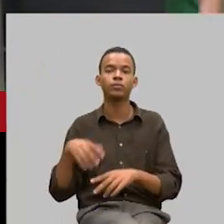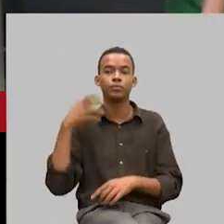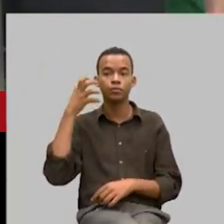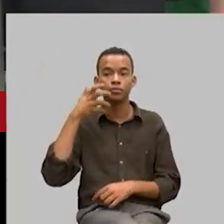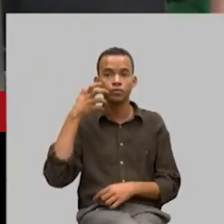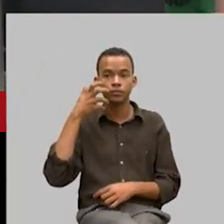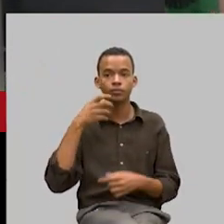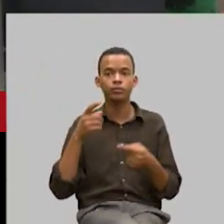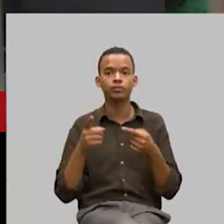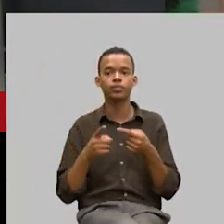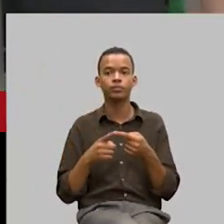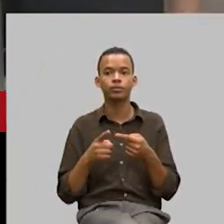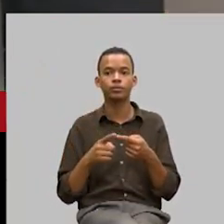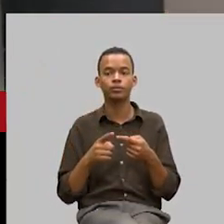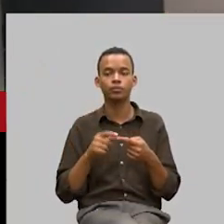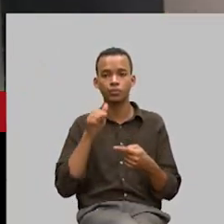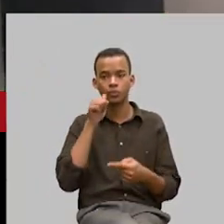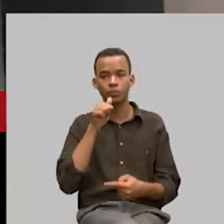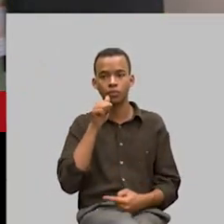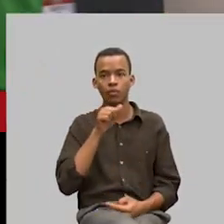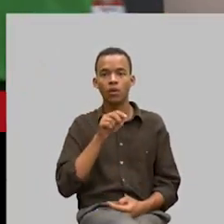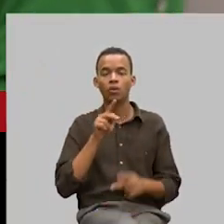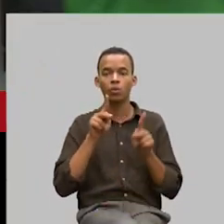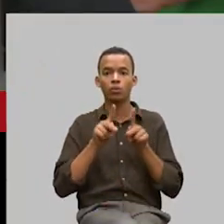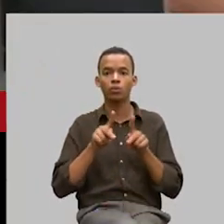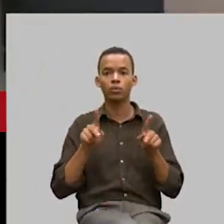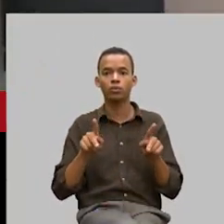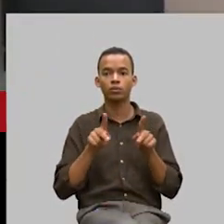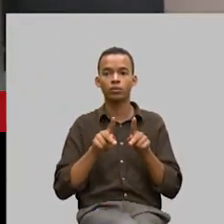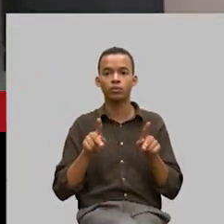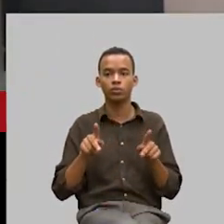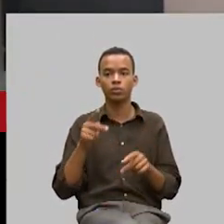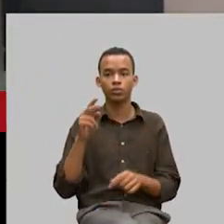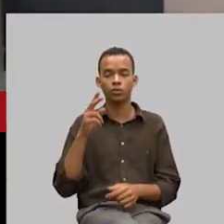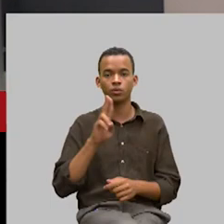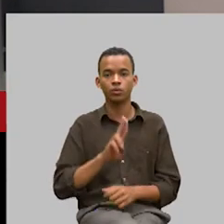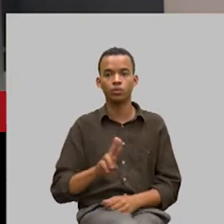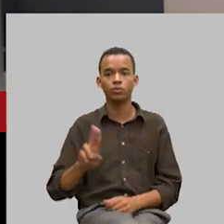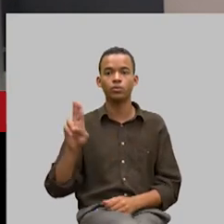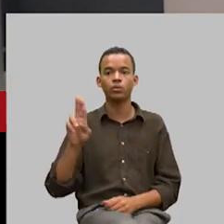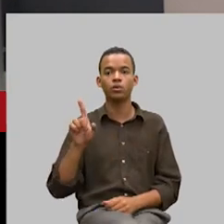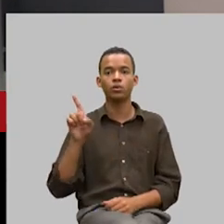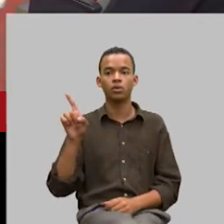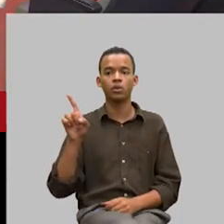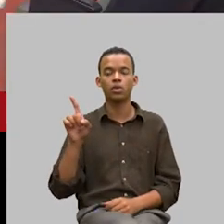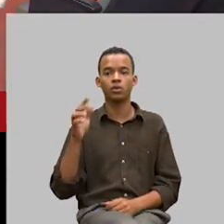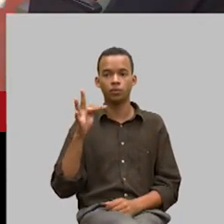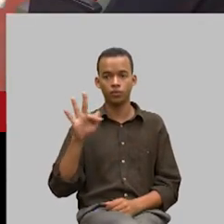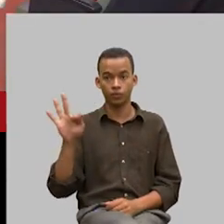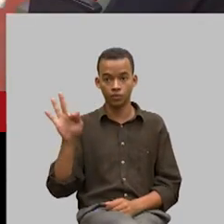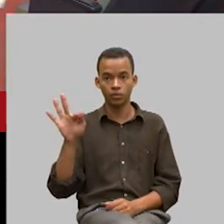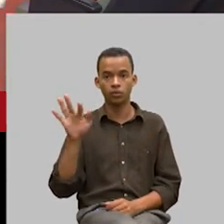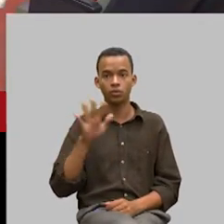Ivana Cristina lovo professora da Universidade Federal dos Vales de quetinha e